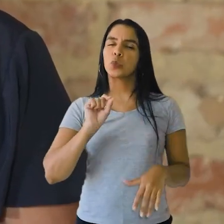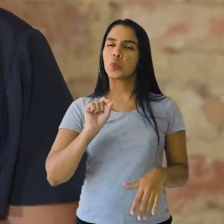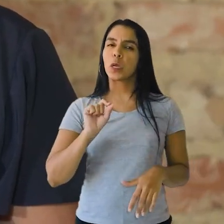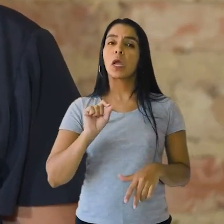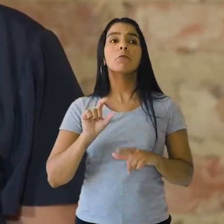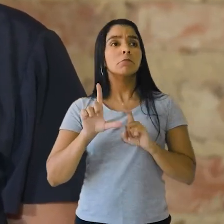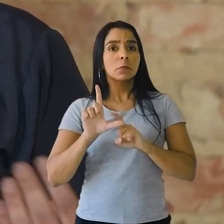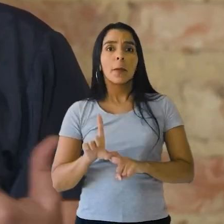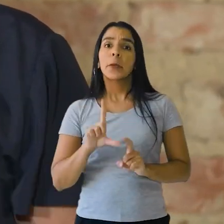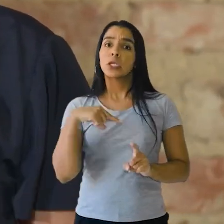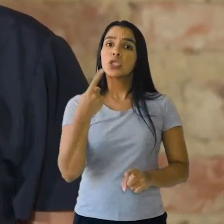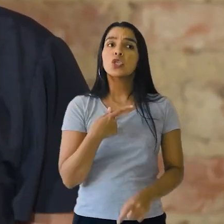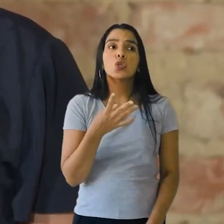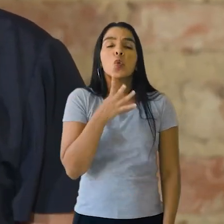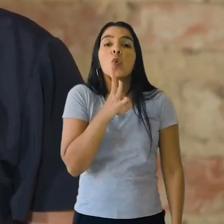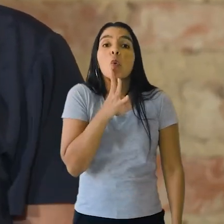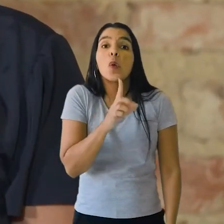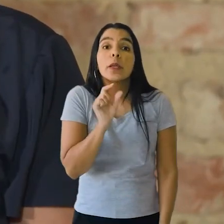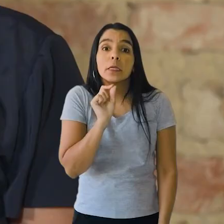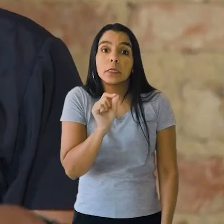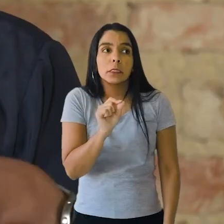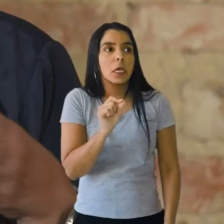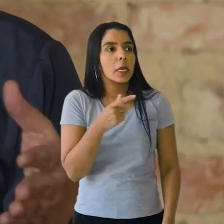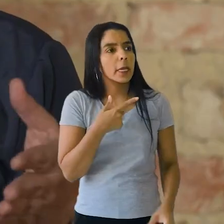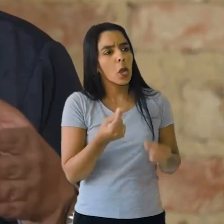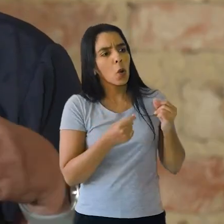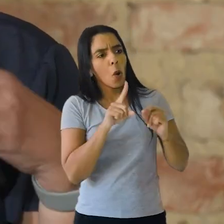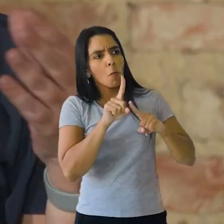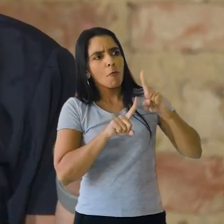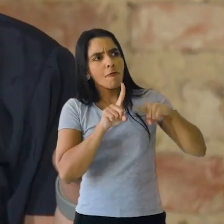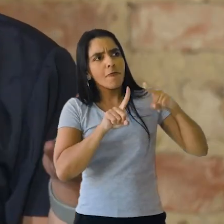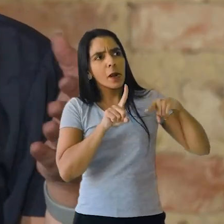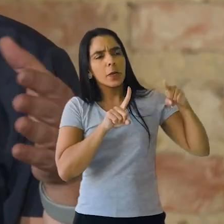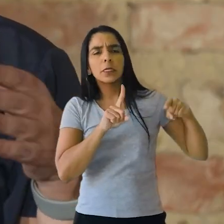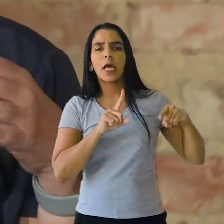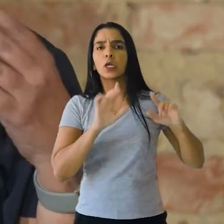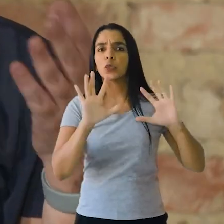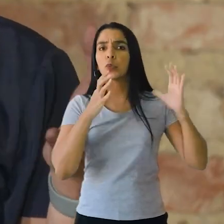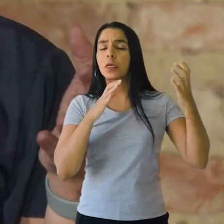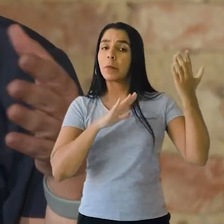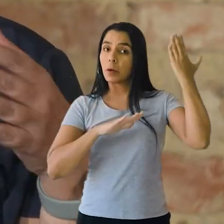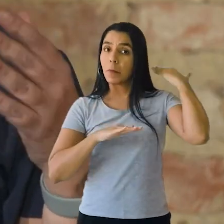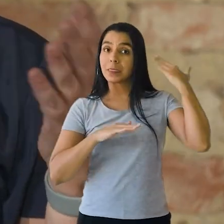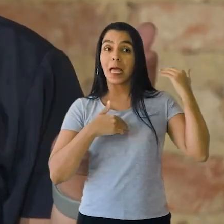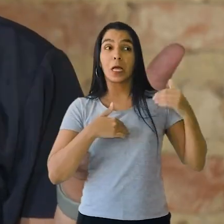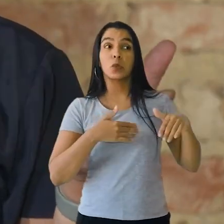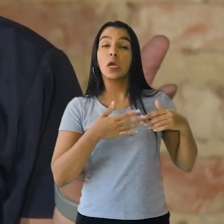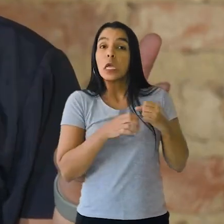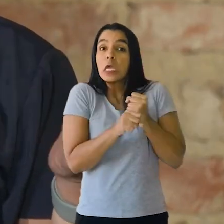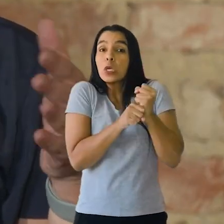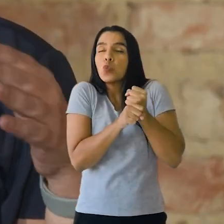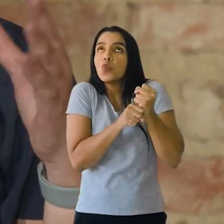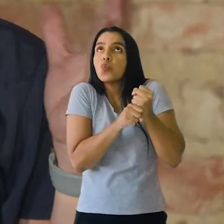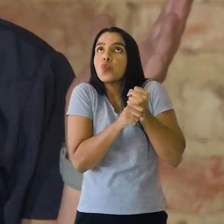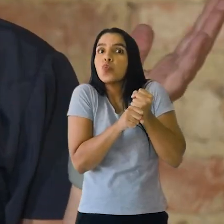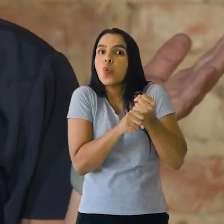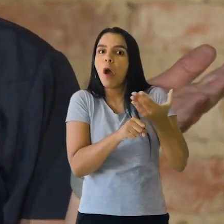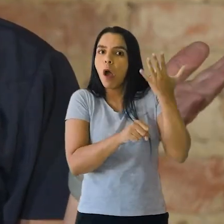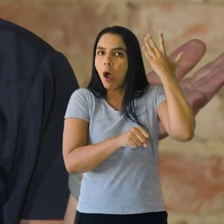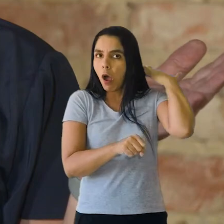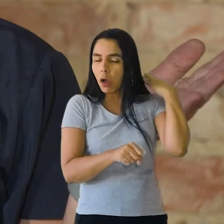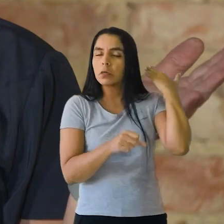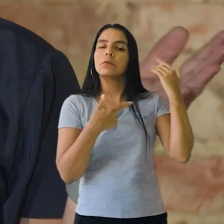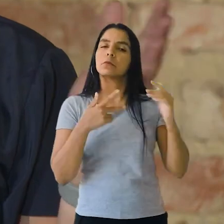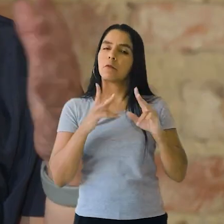futuro depende muito de conhecermos os mecanismos e a variabilidade do clima do passado em larga